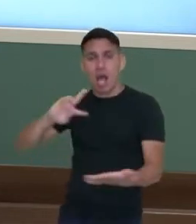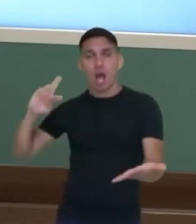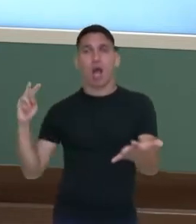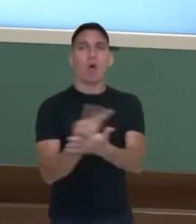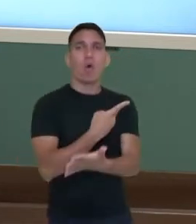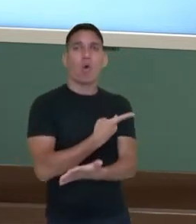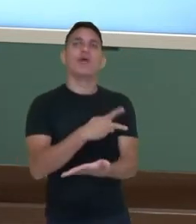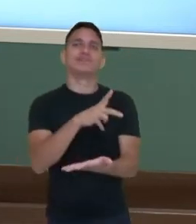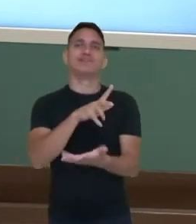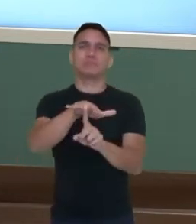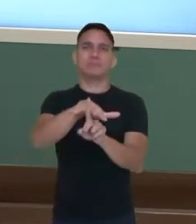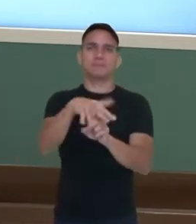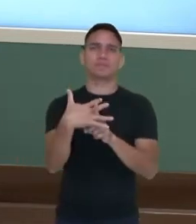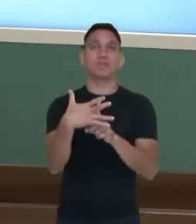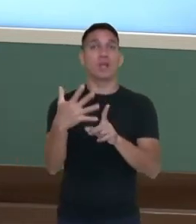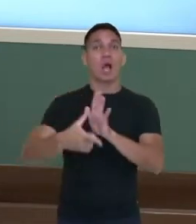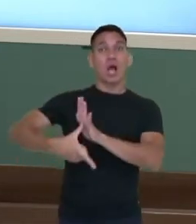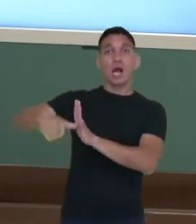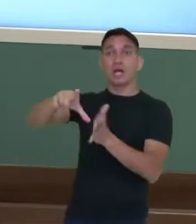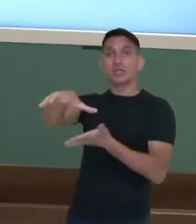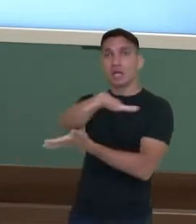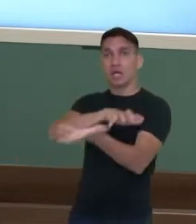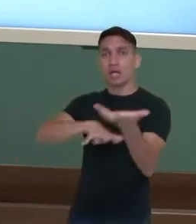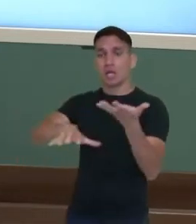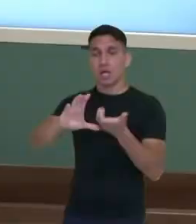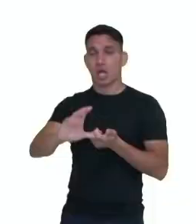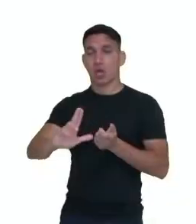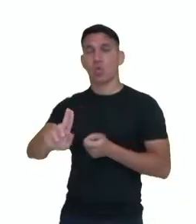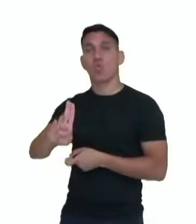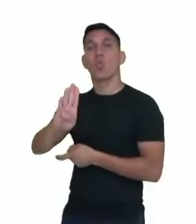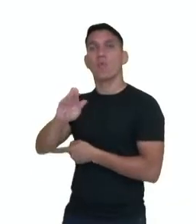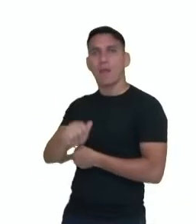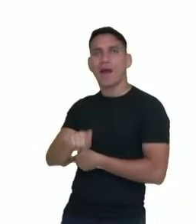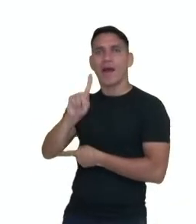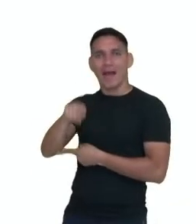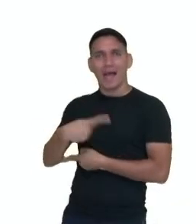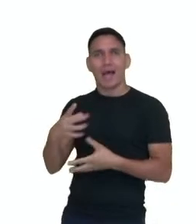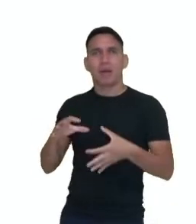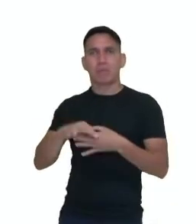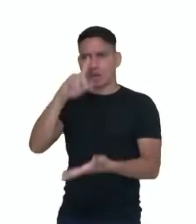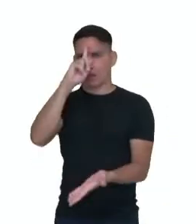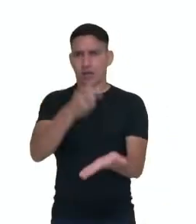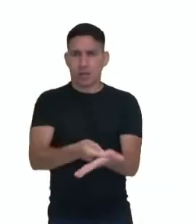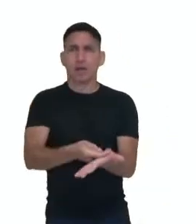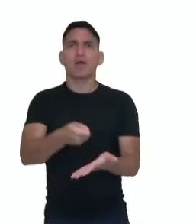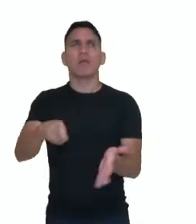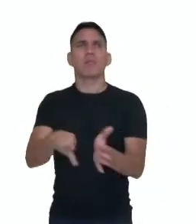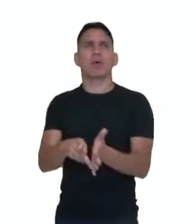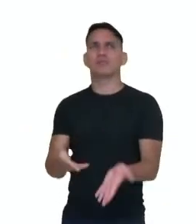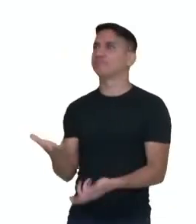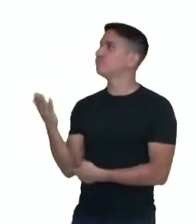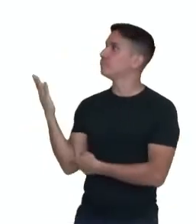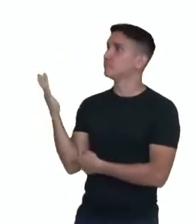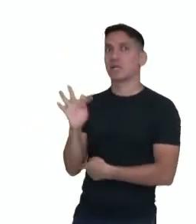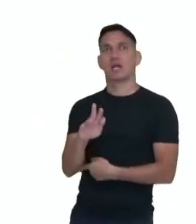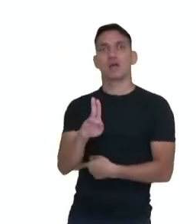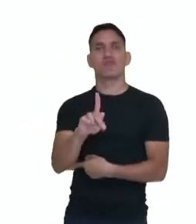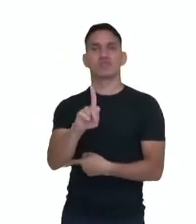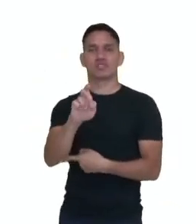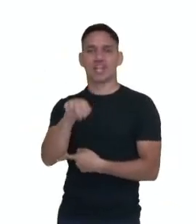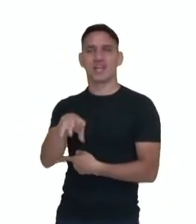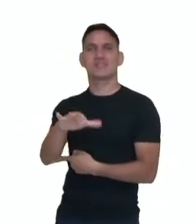socialista. Antes da Revolução, Cuba era governada pelo ditador Fulgêncio Batista desde